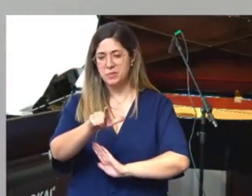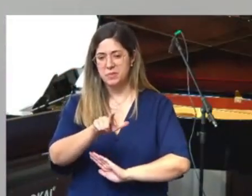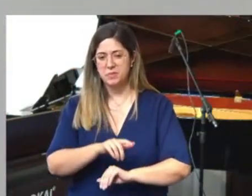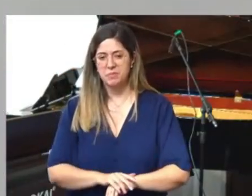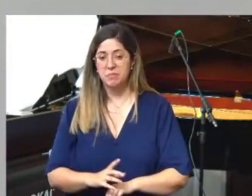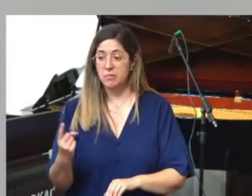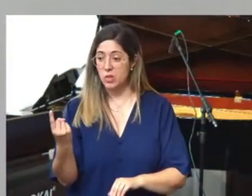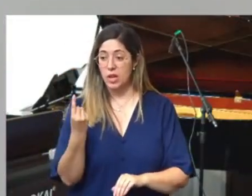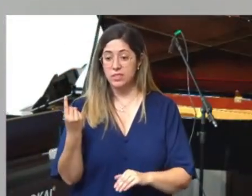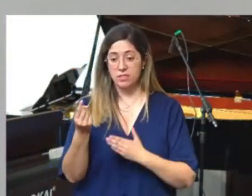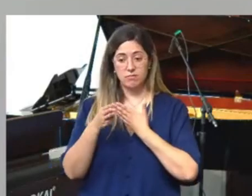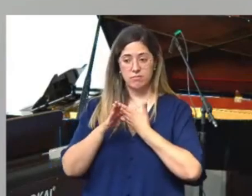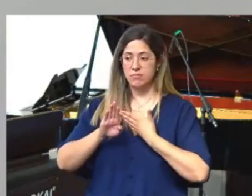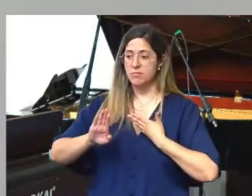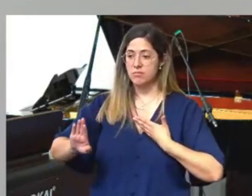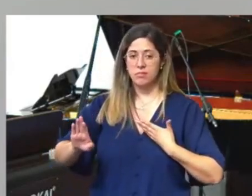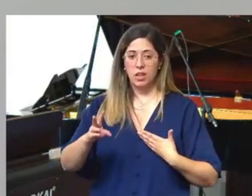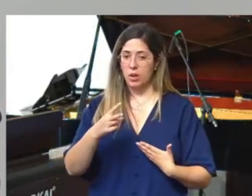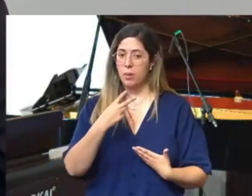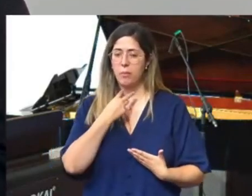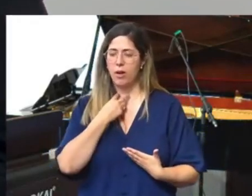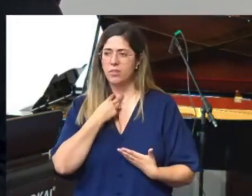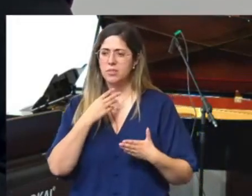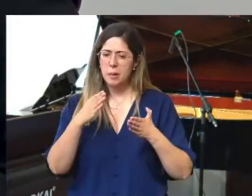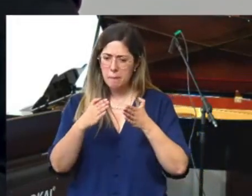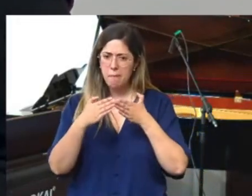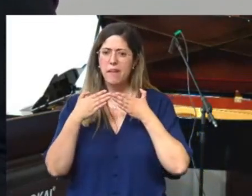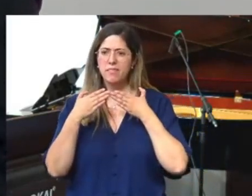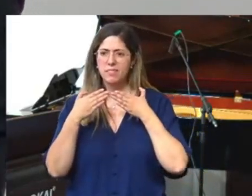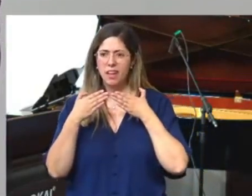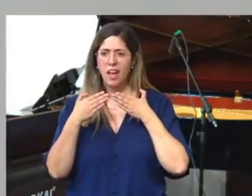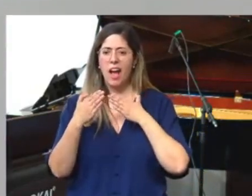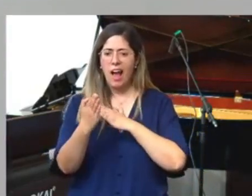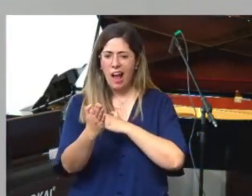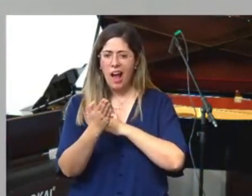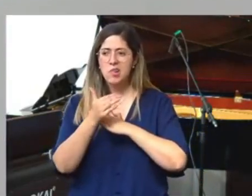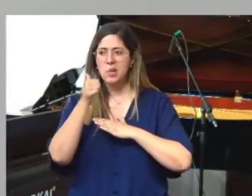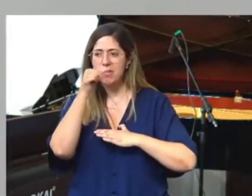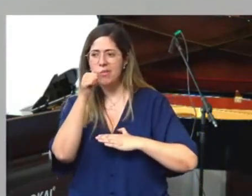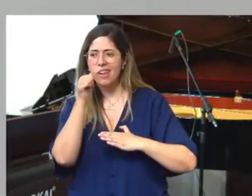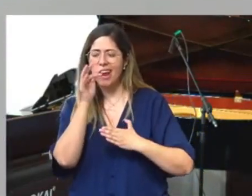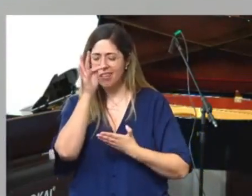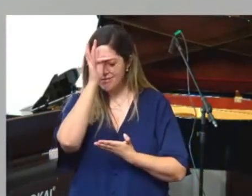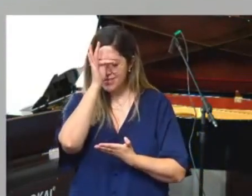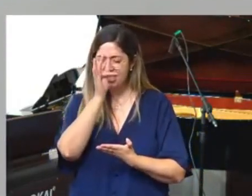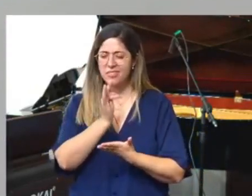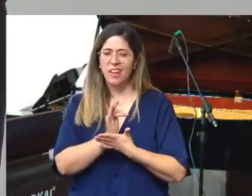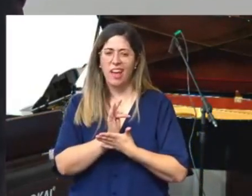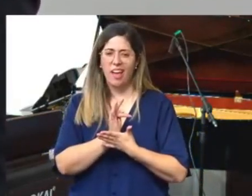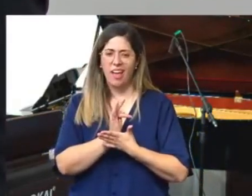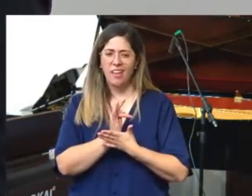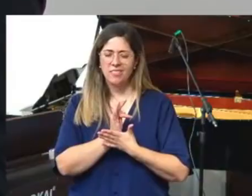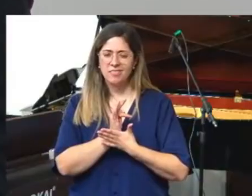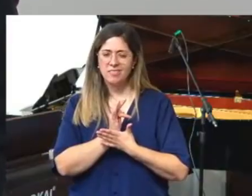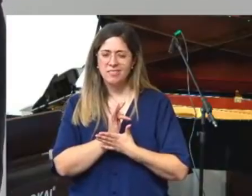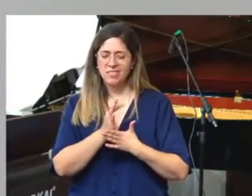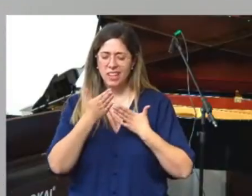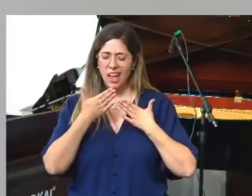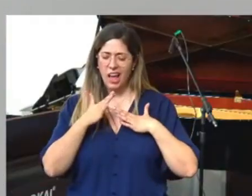Portanto, não se isole. Peça ajuda a mulheres piedosas,